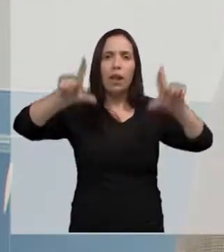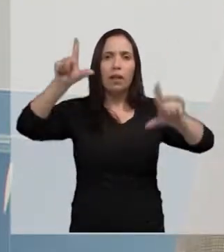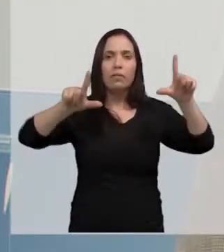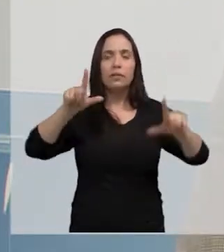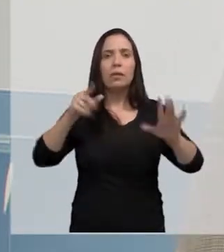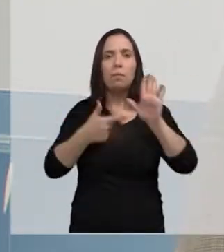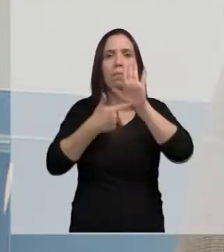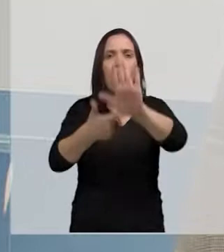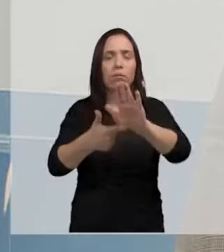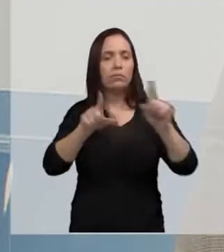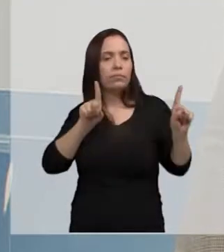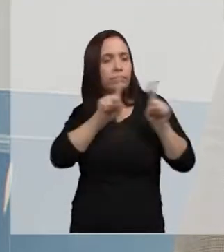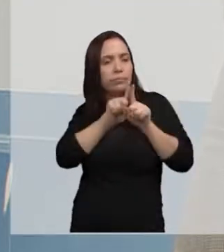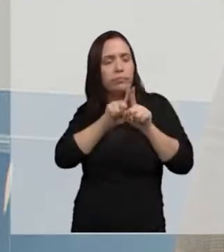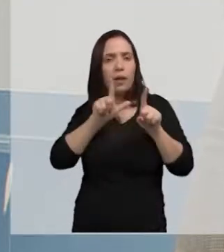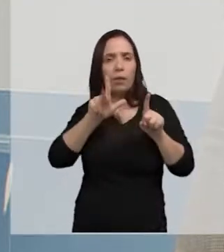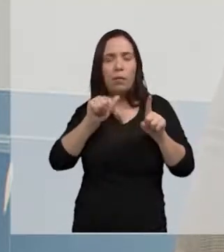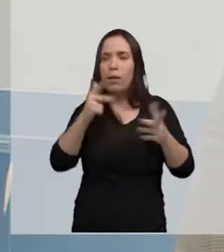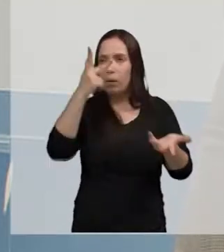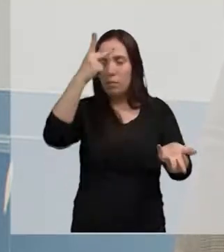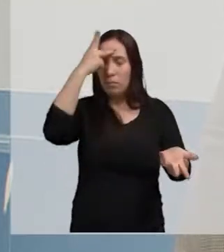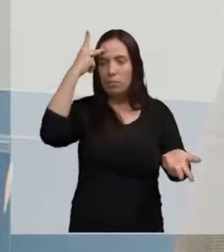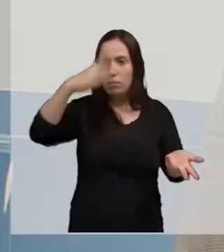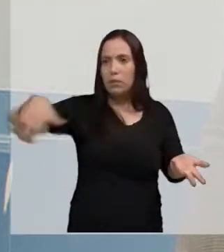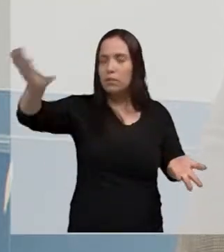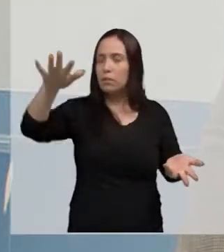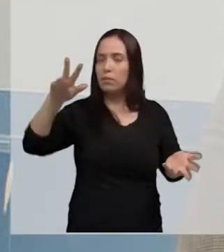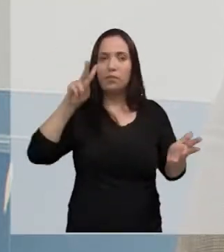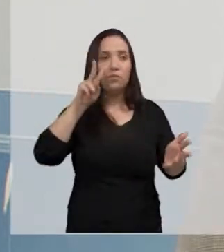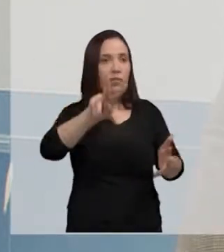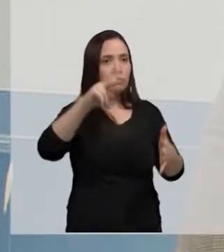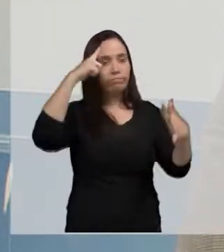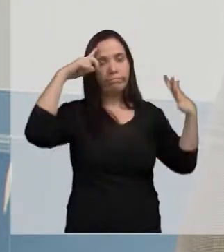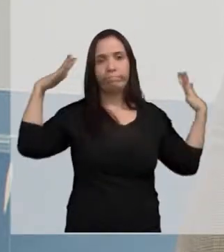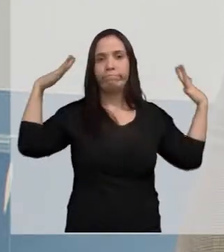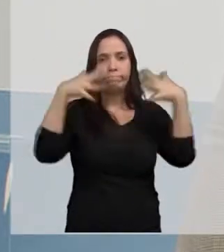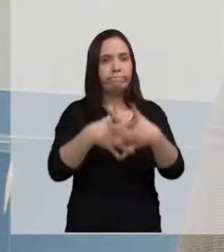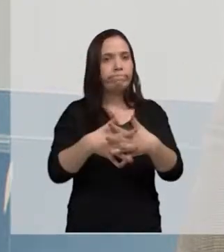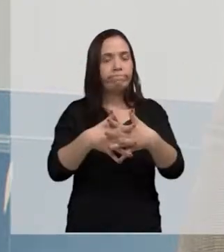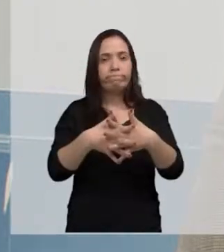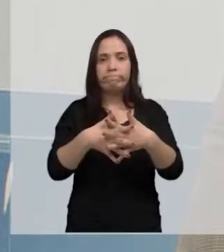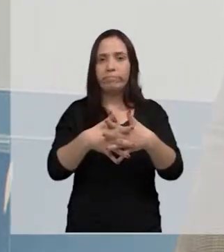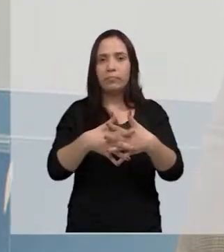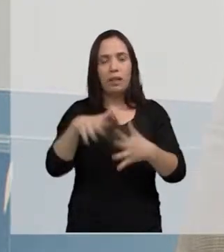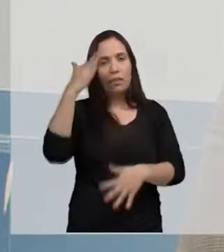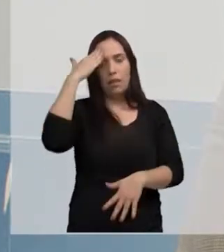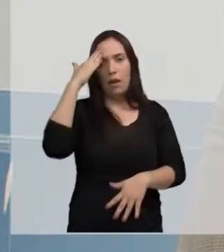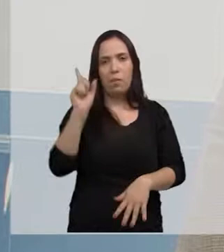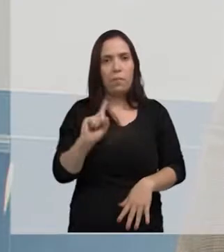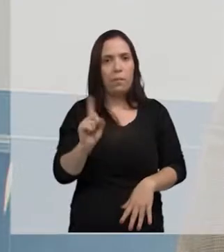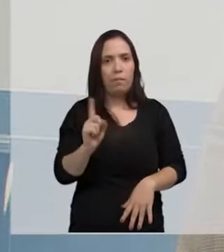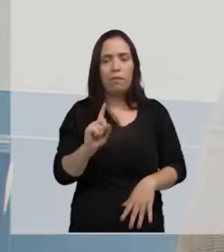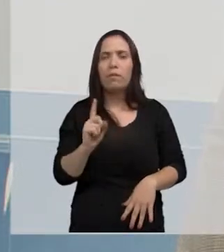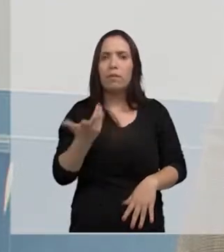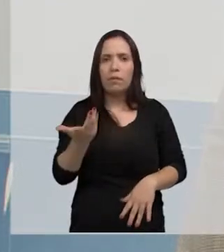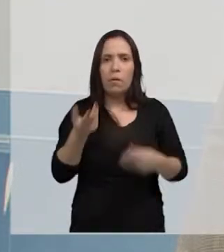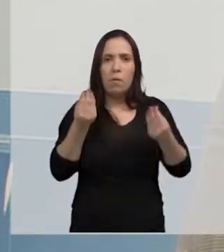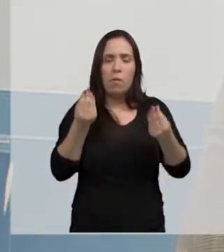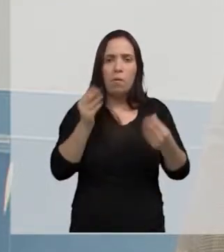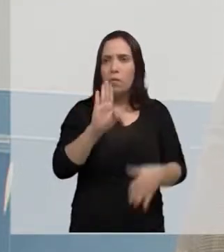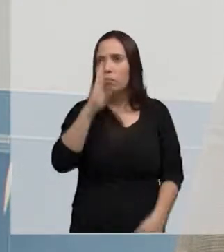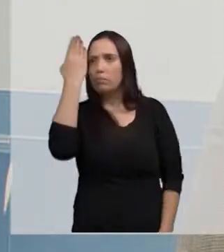com Lula e terminou por a população não entender, e não dava para entender mesmo, tanto movimento,